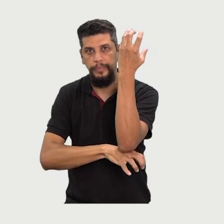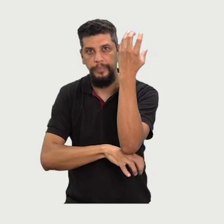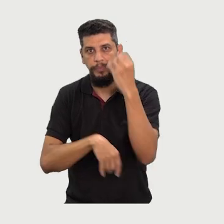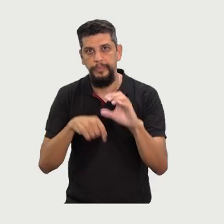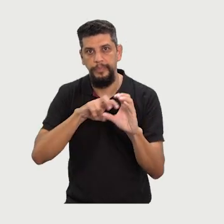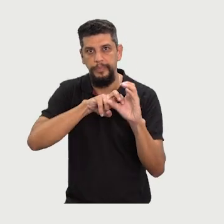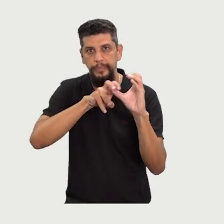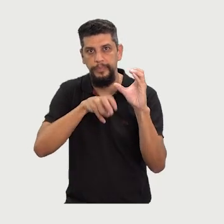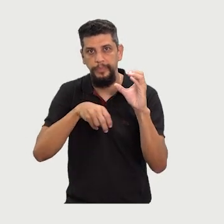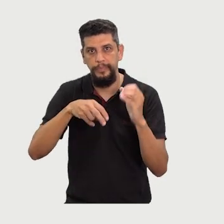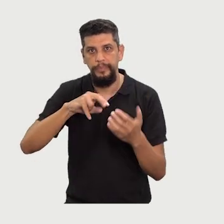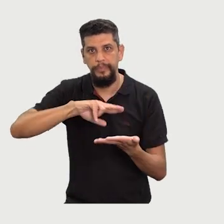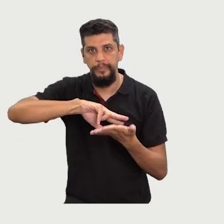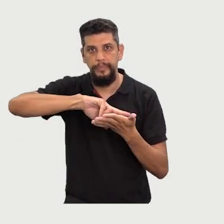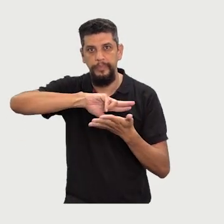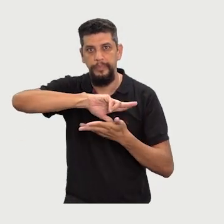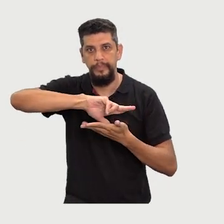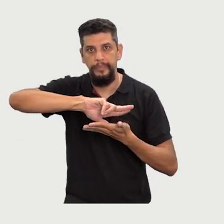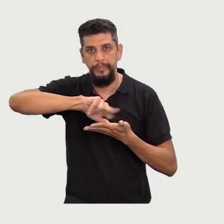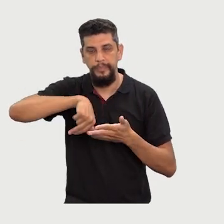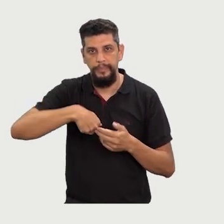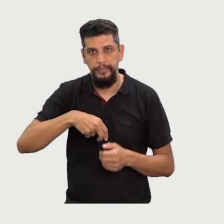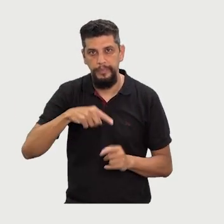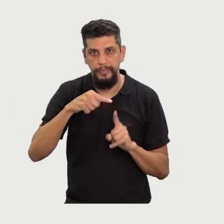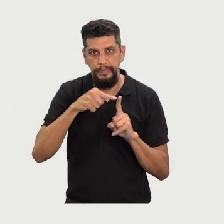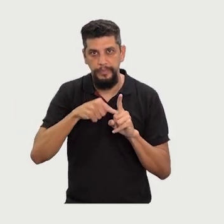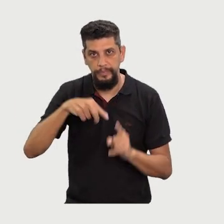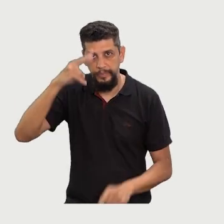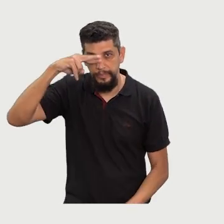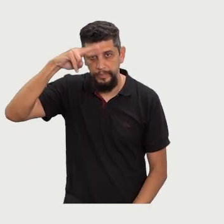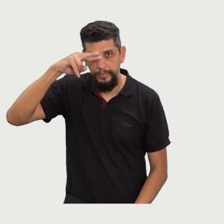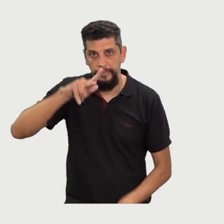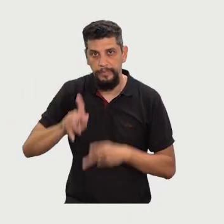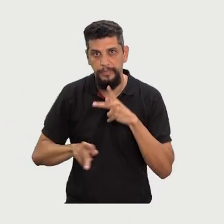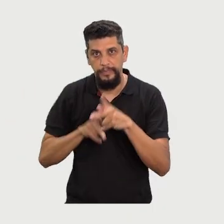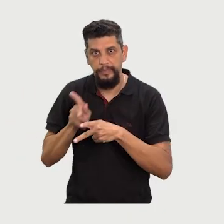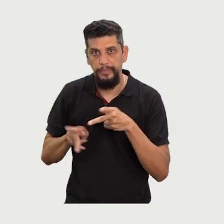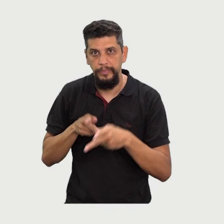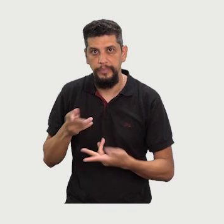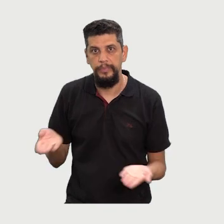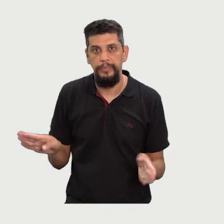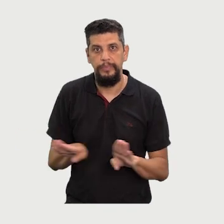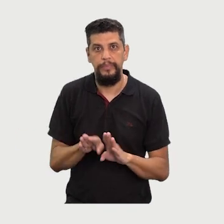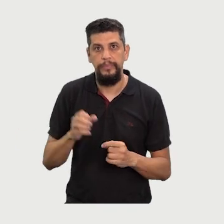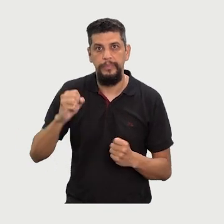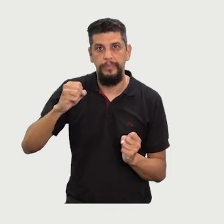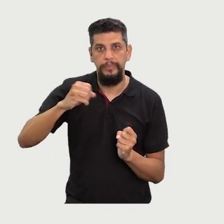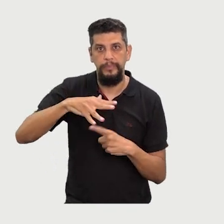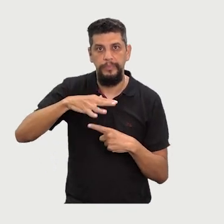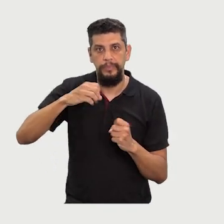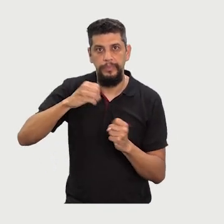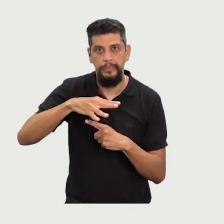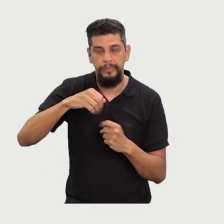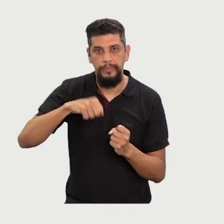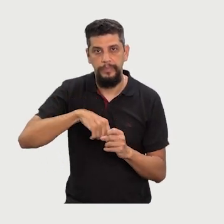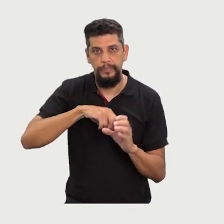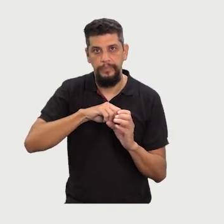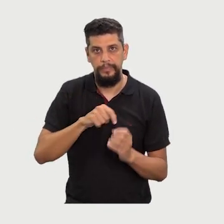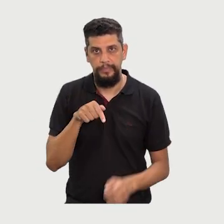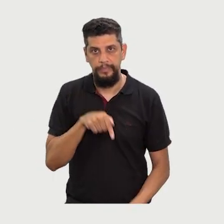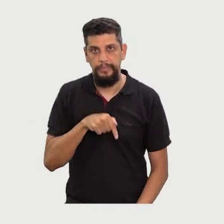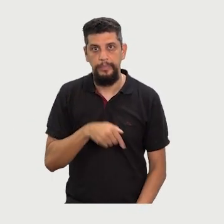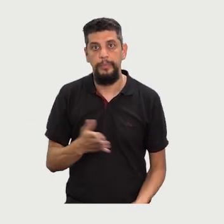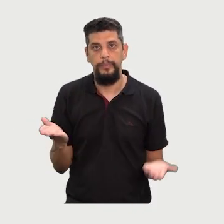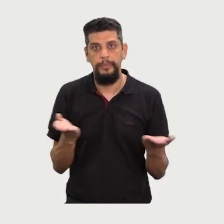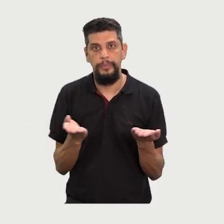galhos representam esses vários tipos de história que a gente está trabalhando. Então, tivemos os contos populares, as lendas que representam ali os galhos